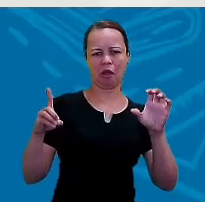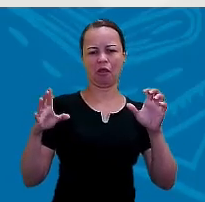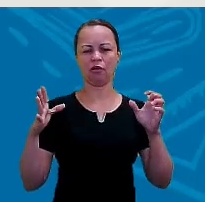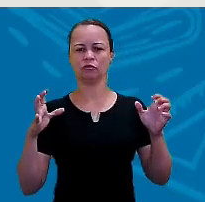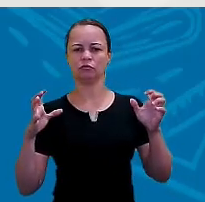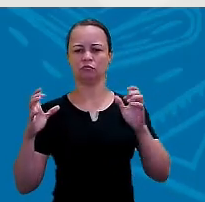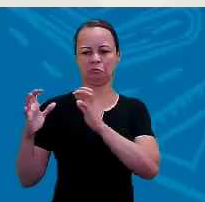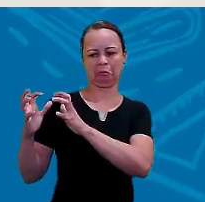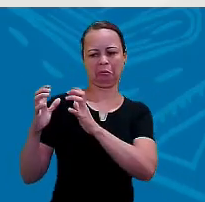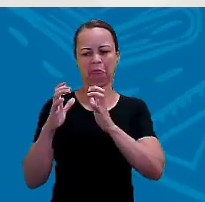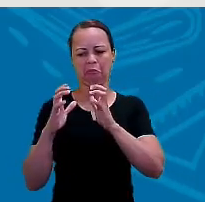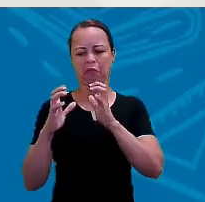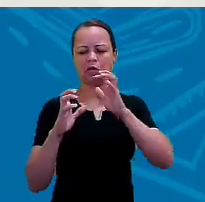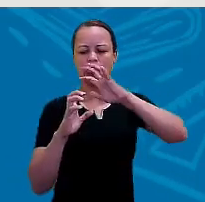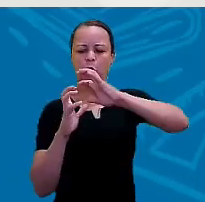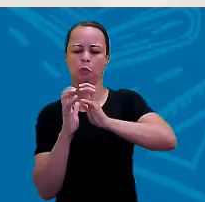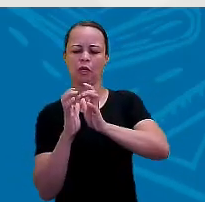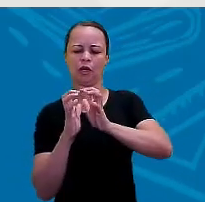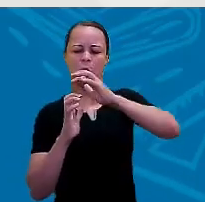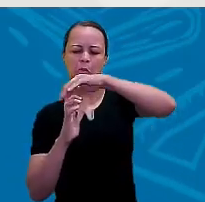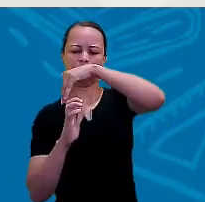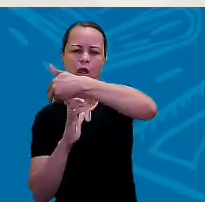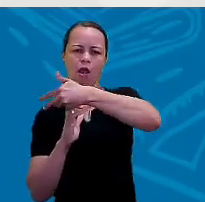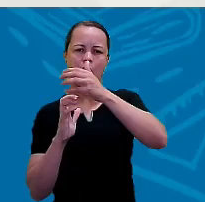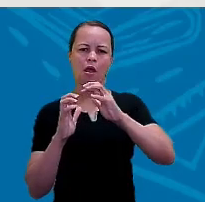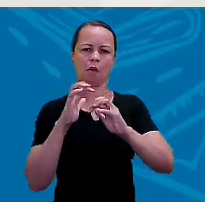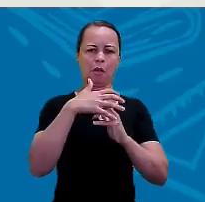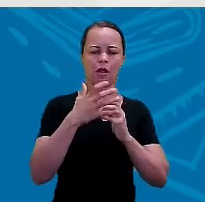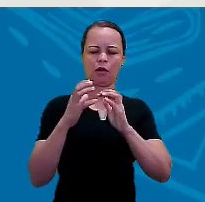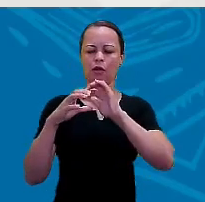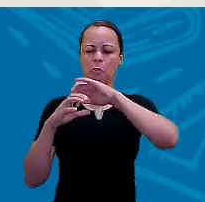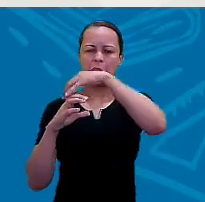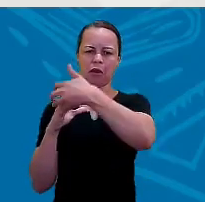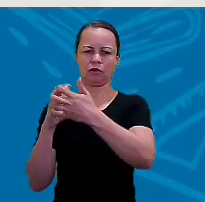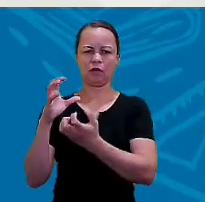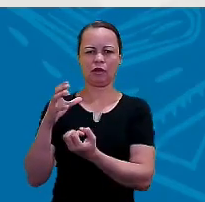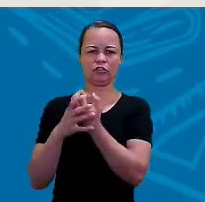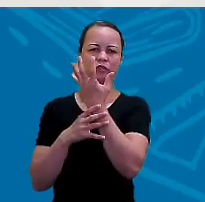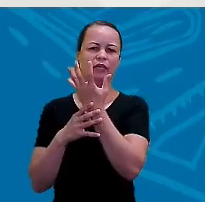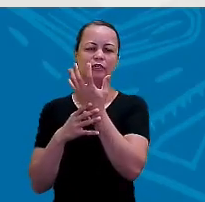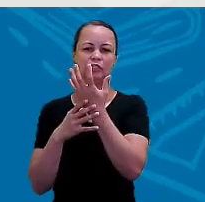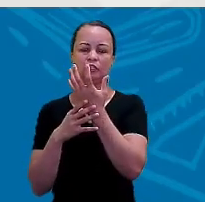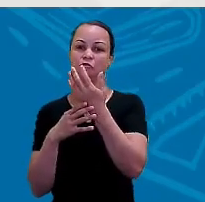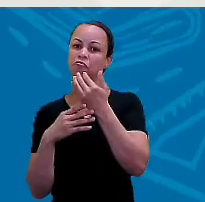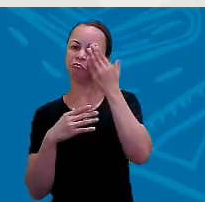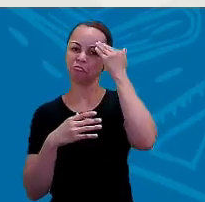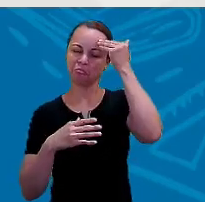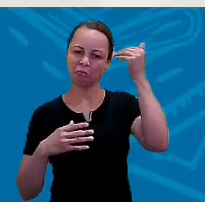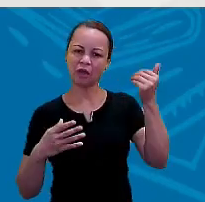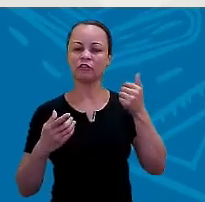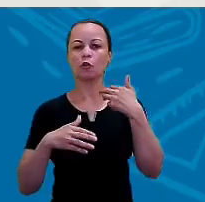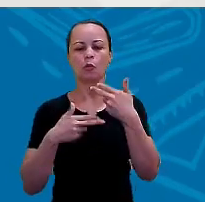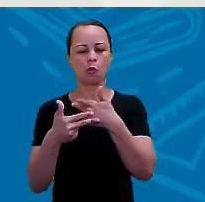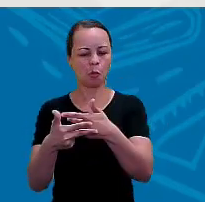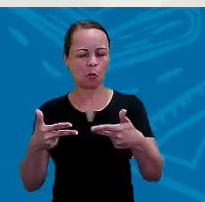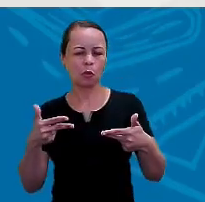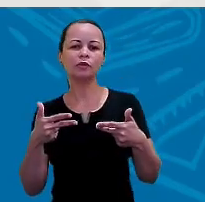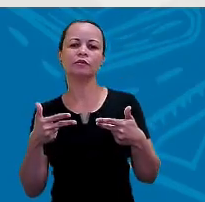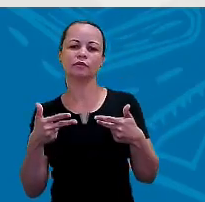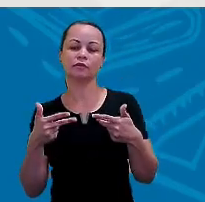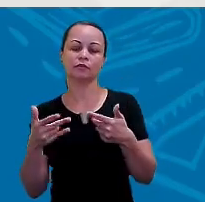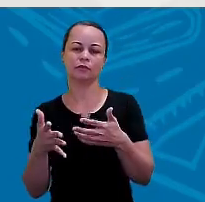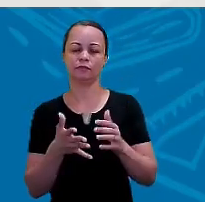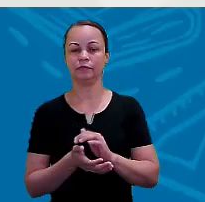mais associado ao lado criativo, ao lado artístico, ao lado que envolve coisas que são mais abstratas.